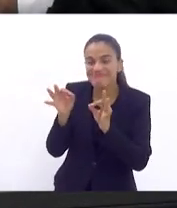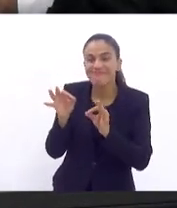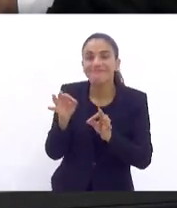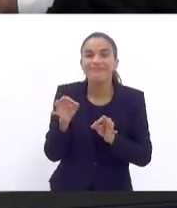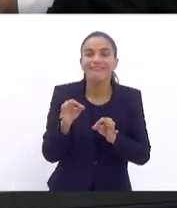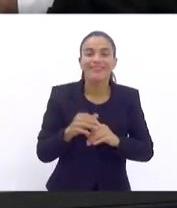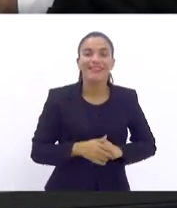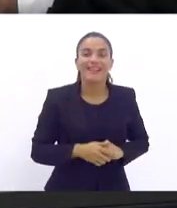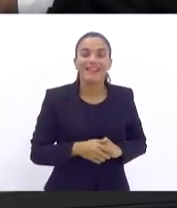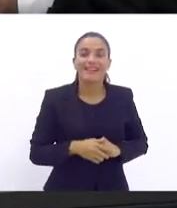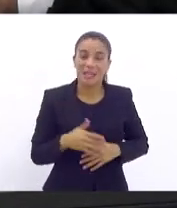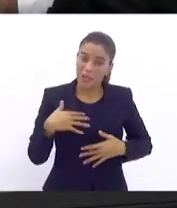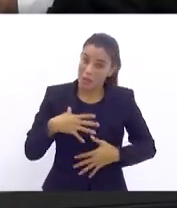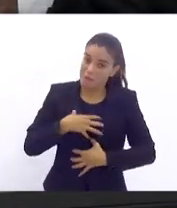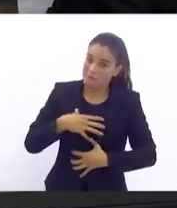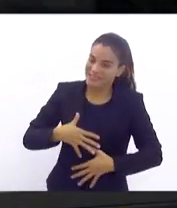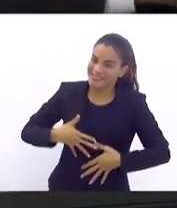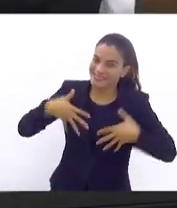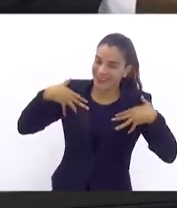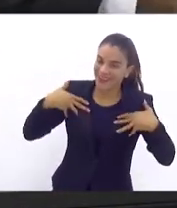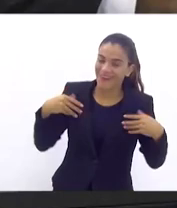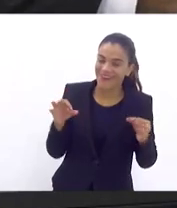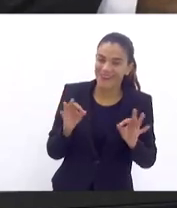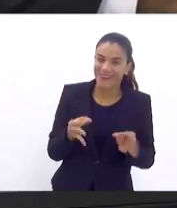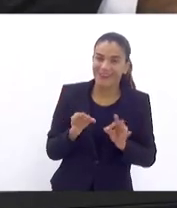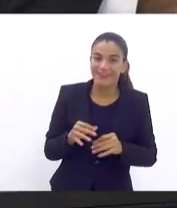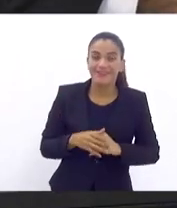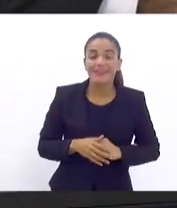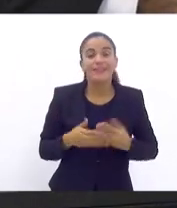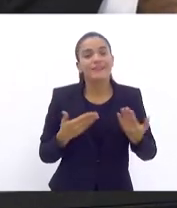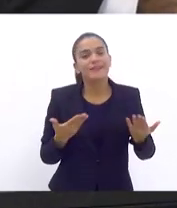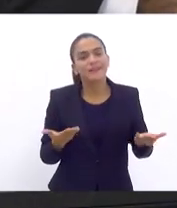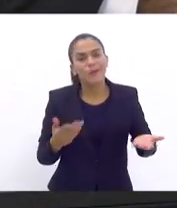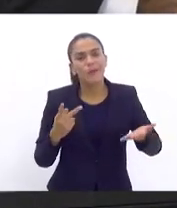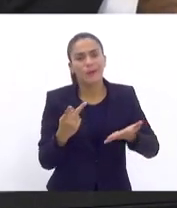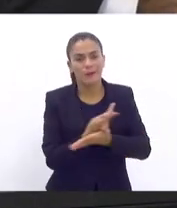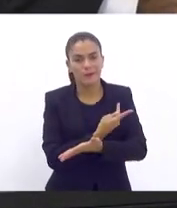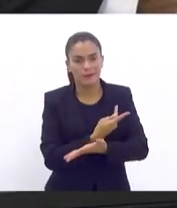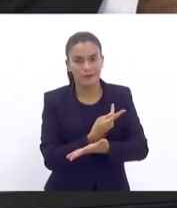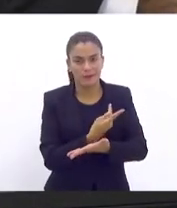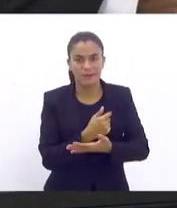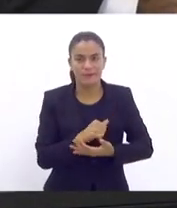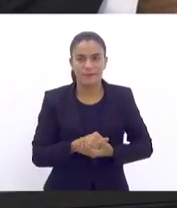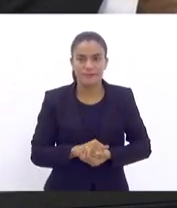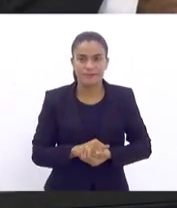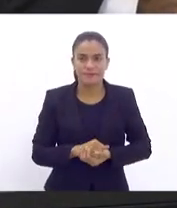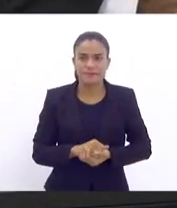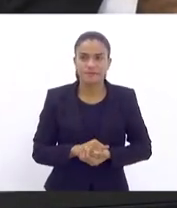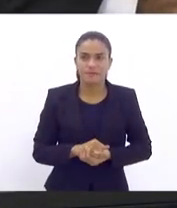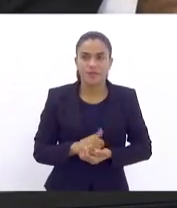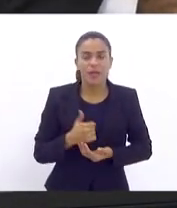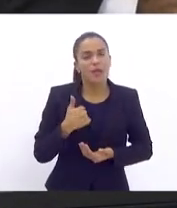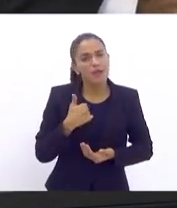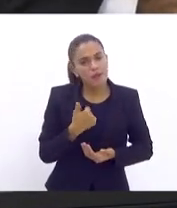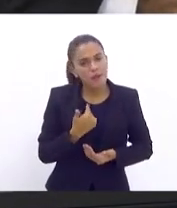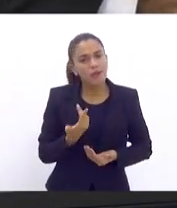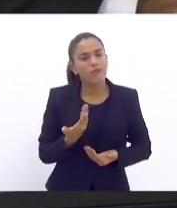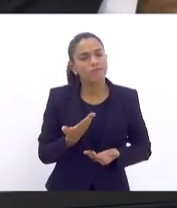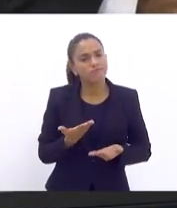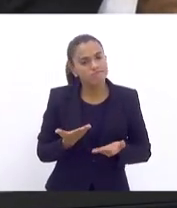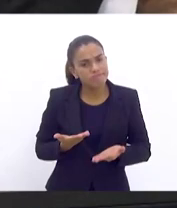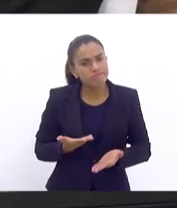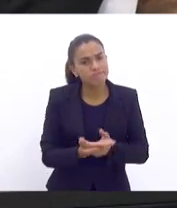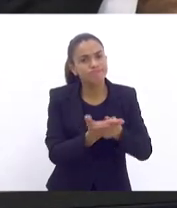só me orgulha porque só me orgulha Então o que acontece eu dei entrada